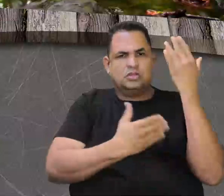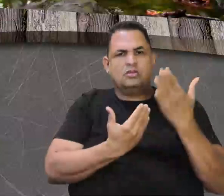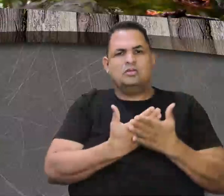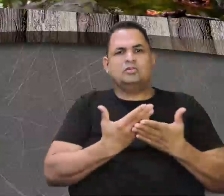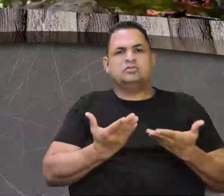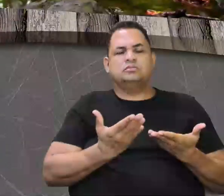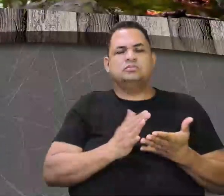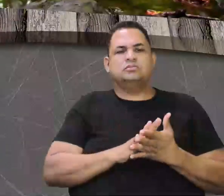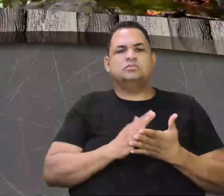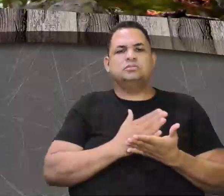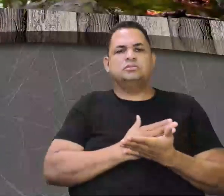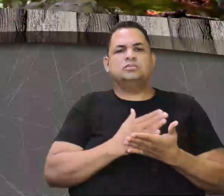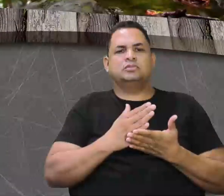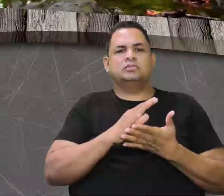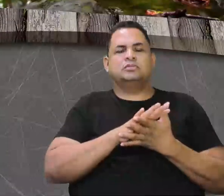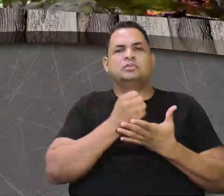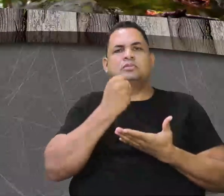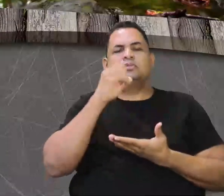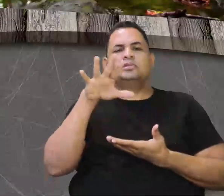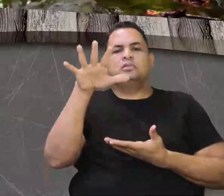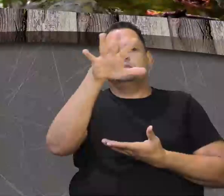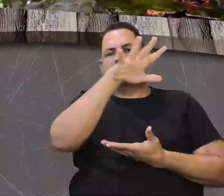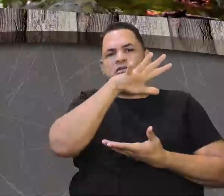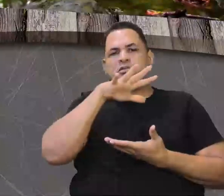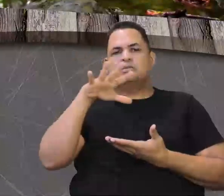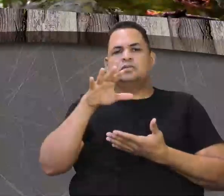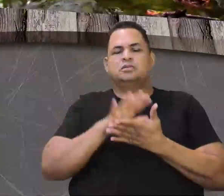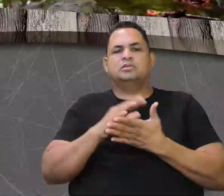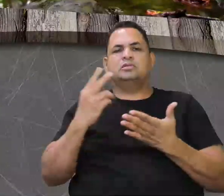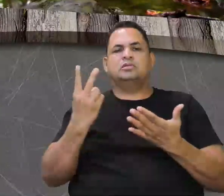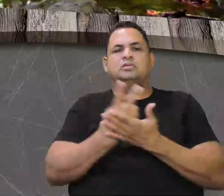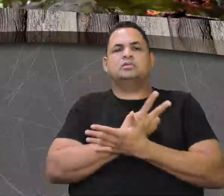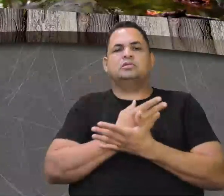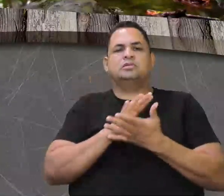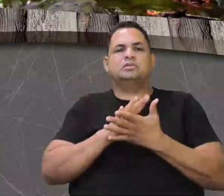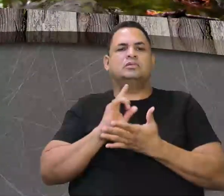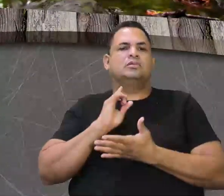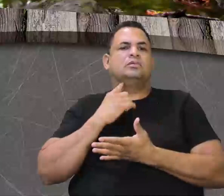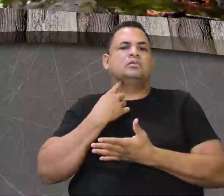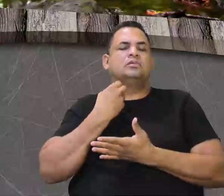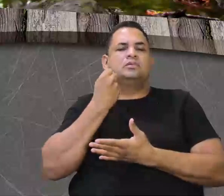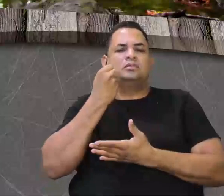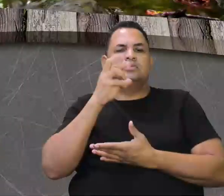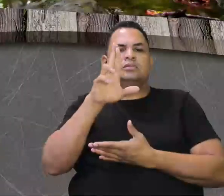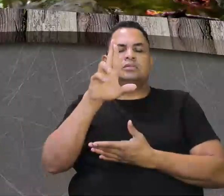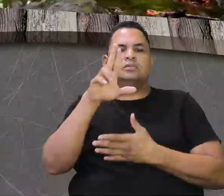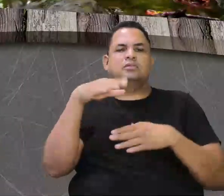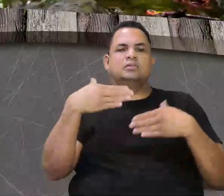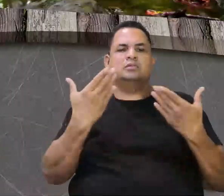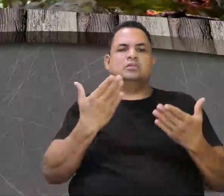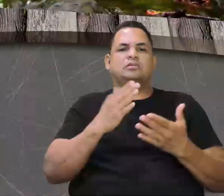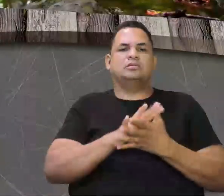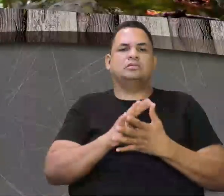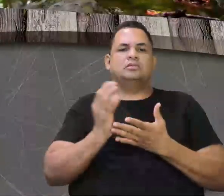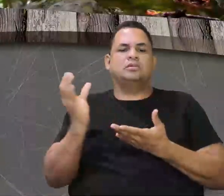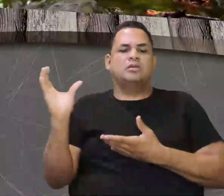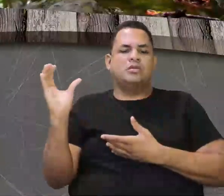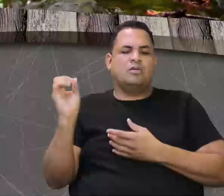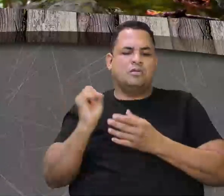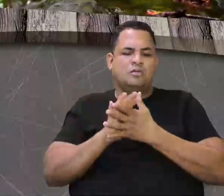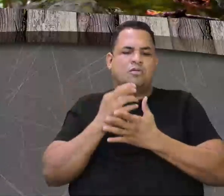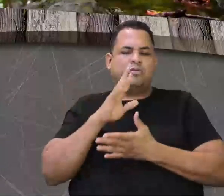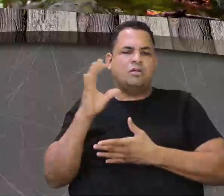evaporar. Vai ficar no espaço atmosférico. Então, o que vai acontecer? Poluição atmosférica. A massa de ar vai